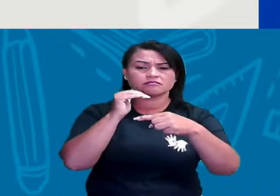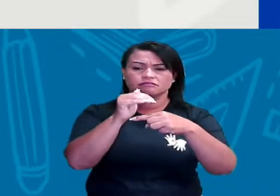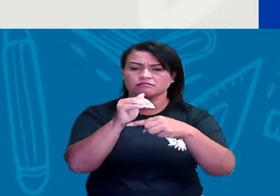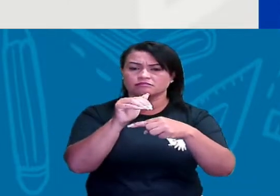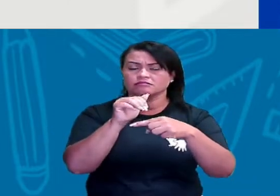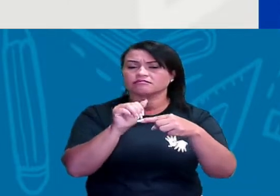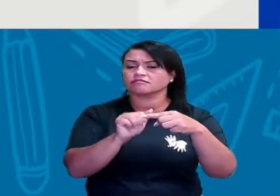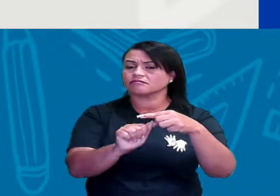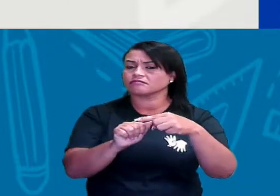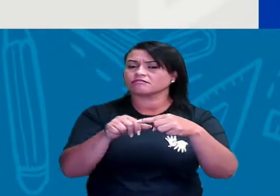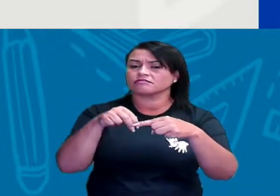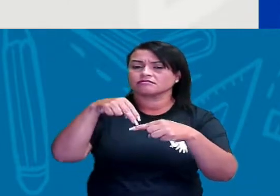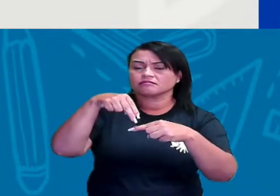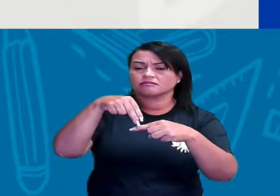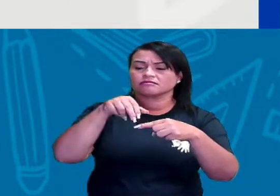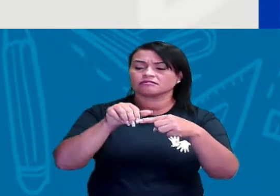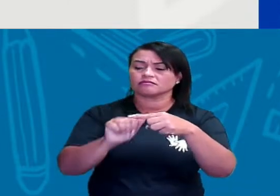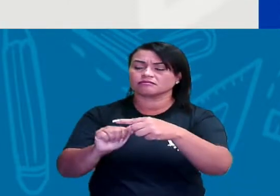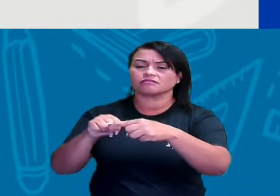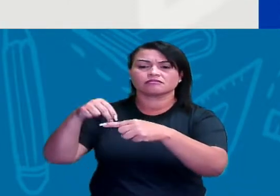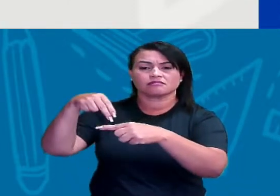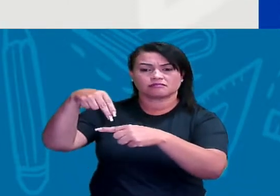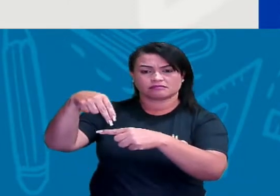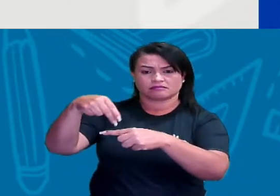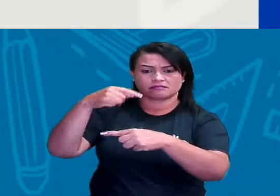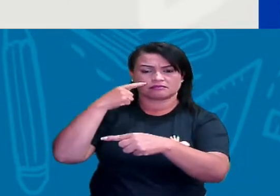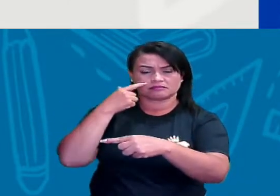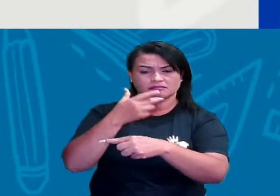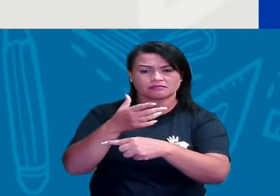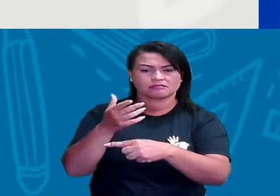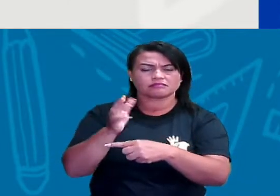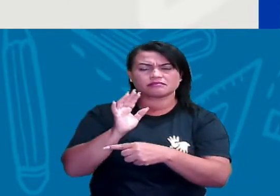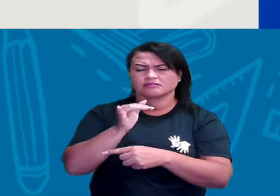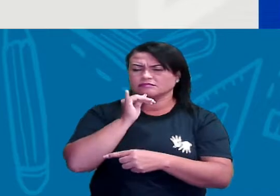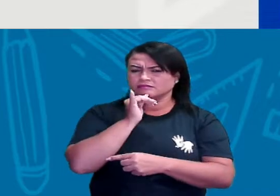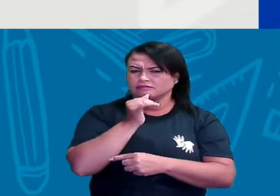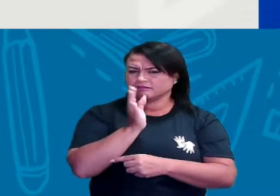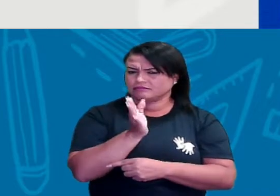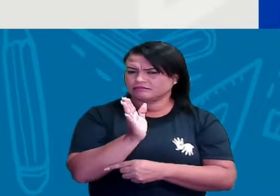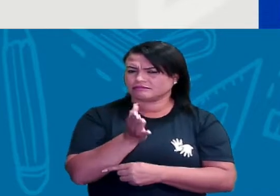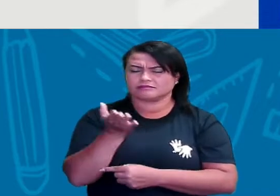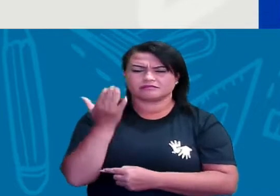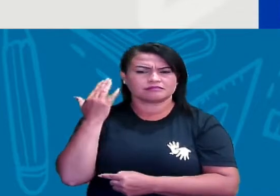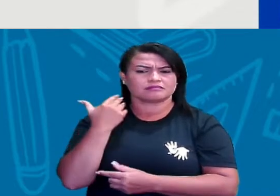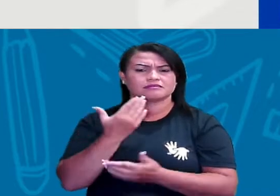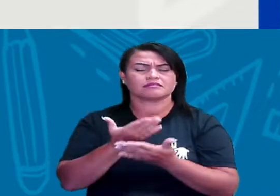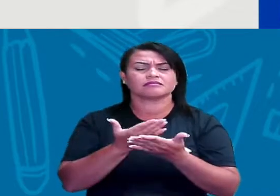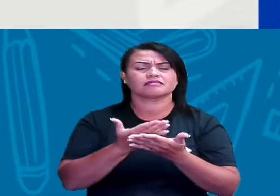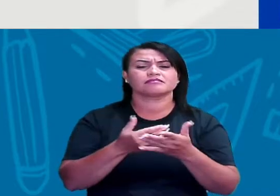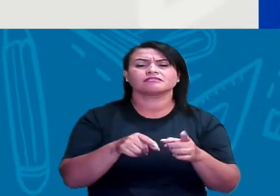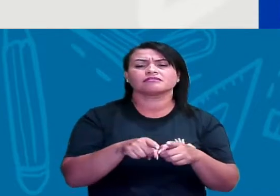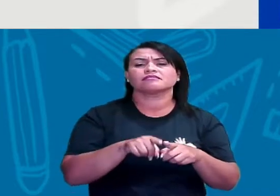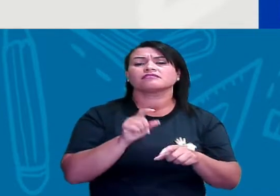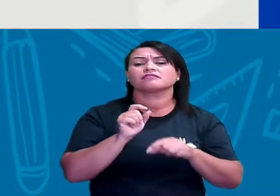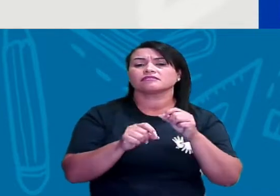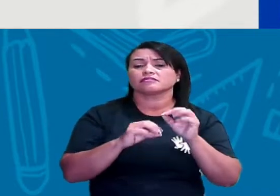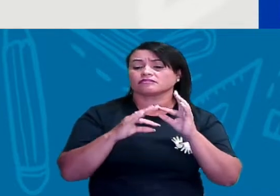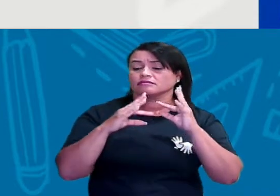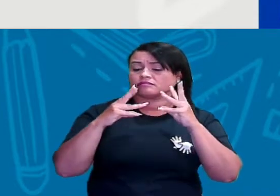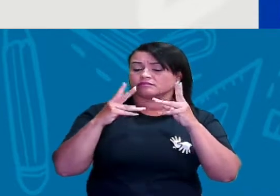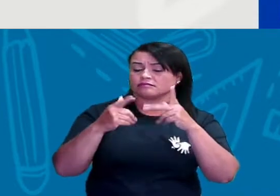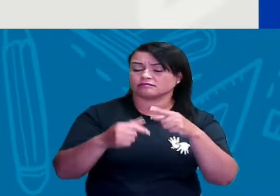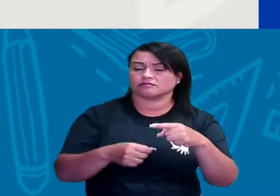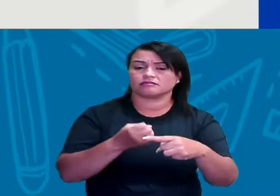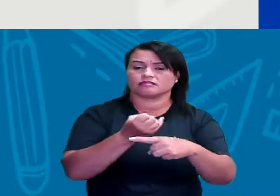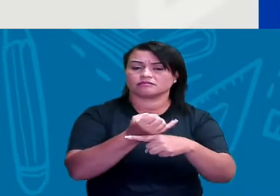A elevado a M e A elevado a N. Eu já disse aqui a vocês, né, nas aulas passadas, ano passado, o seguinte: toda fração